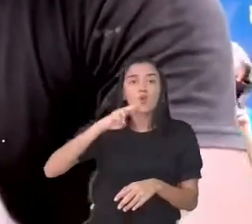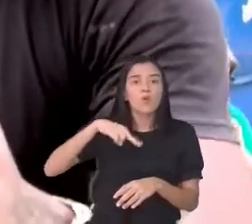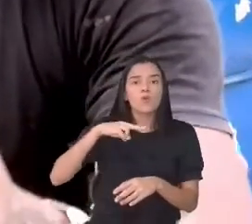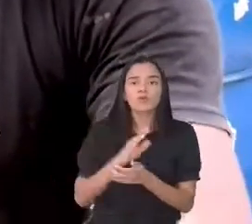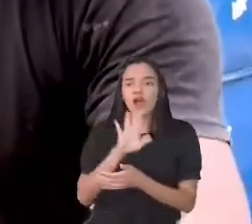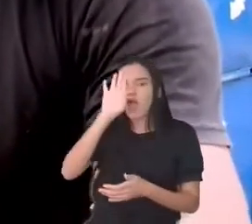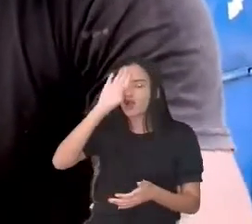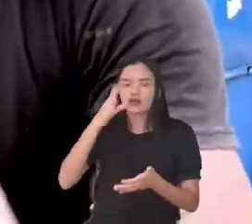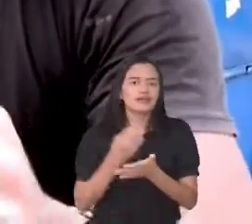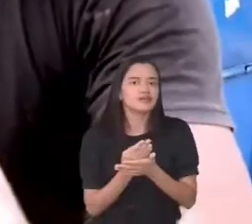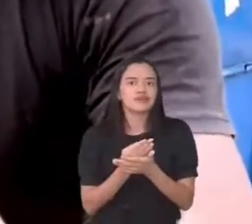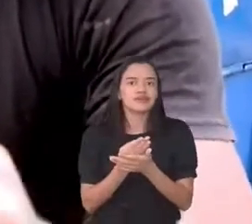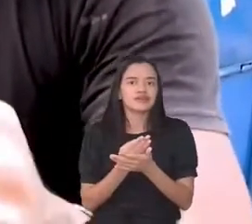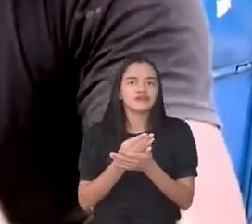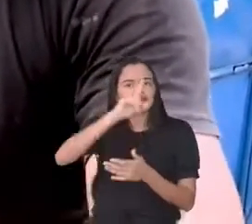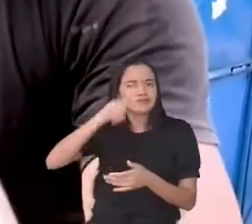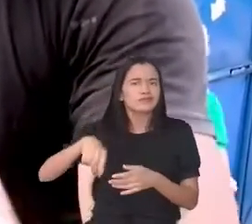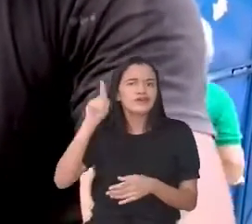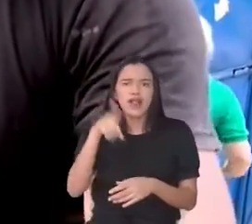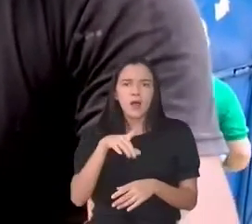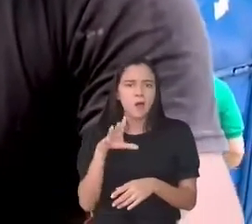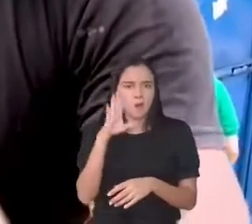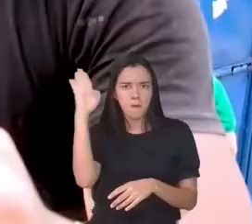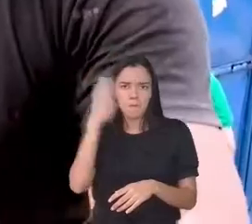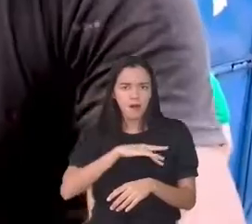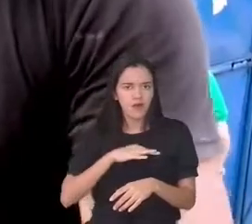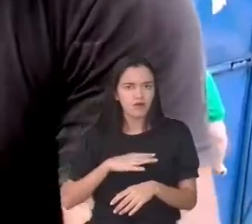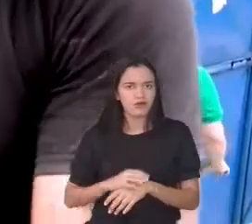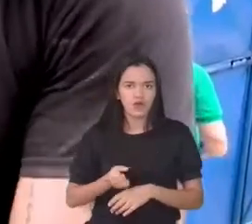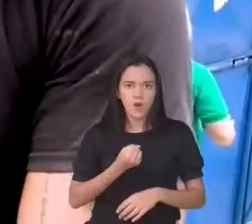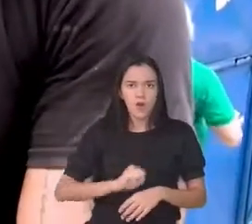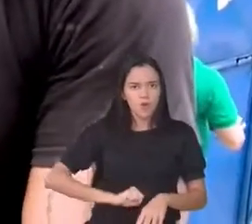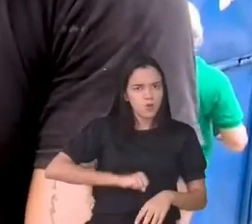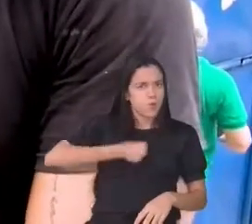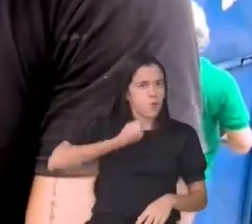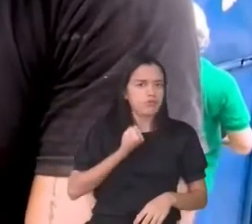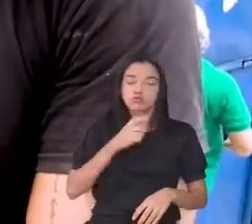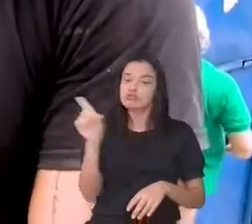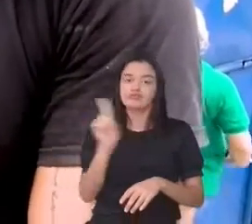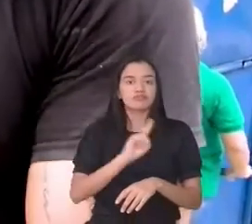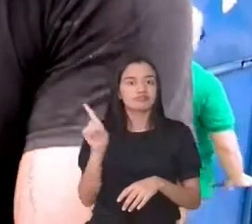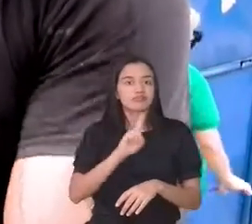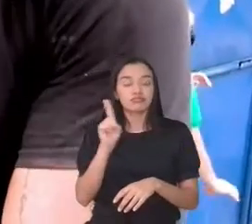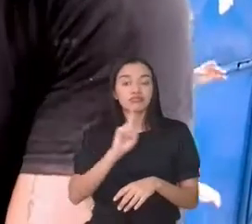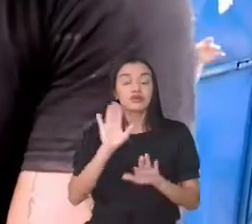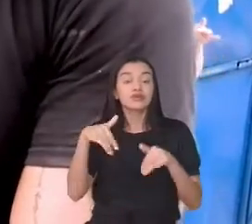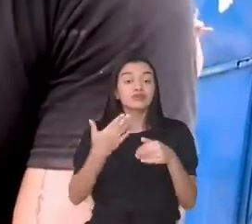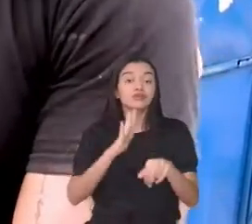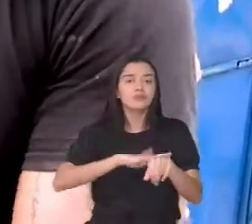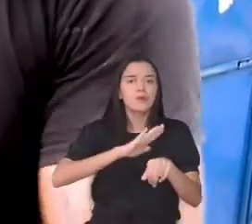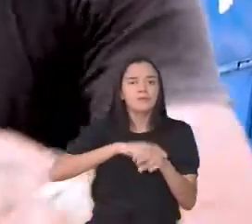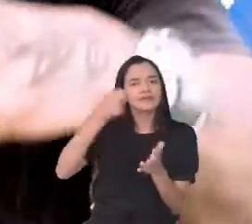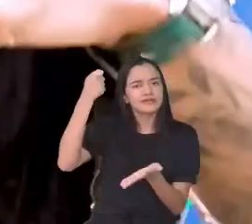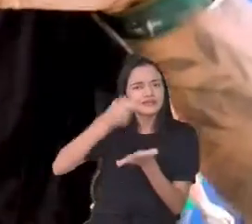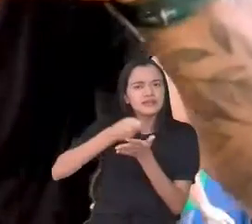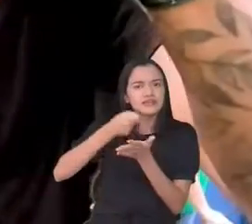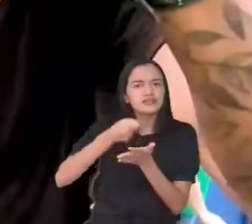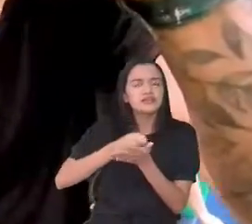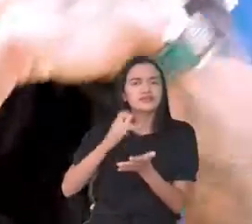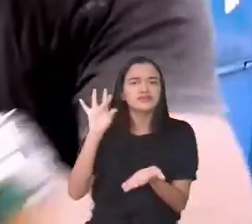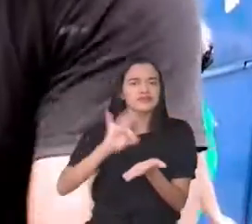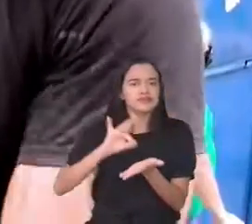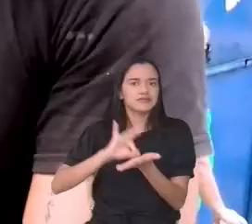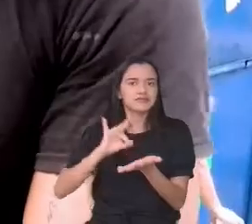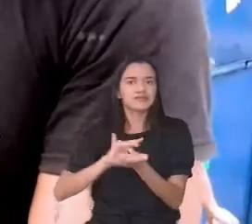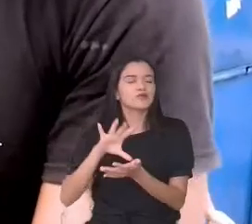uma forma de combater o mal é através do ódio. Então, deixa aqui registrado esse momento de resistência que, de fato, que só